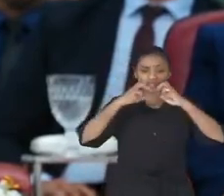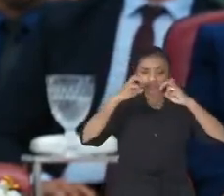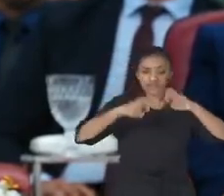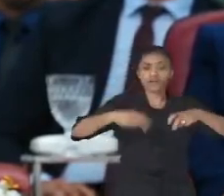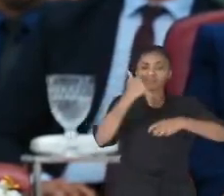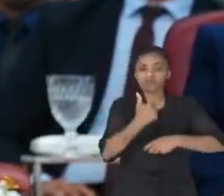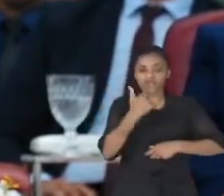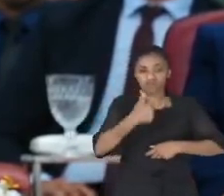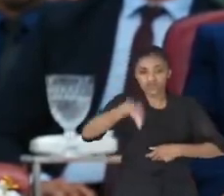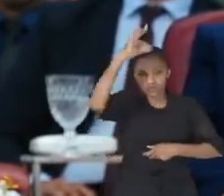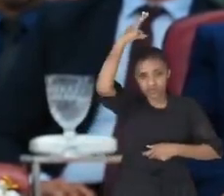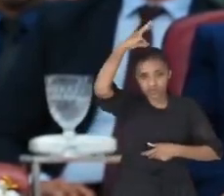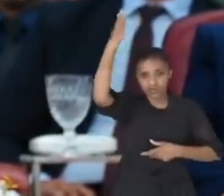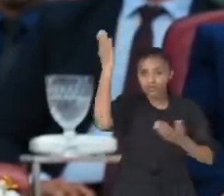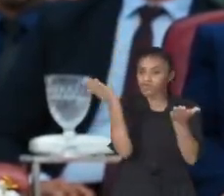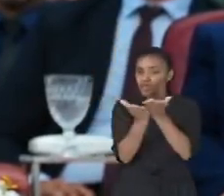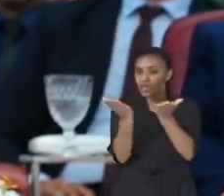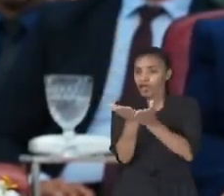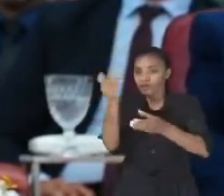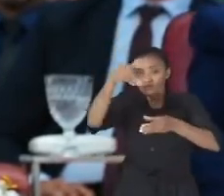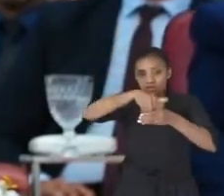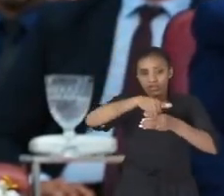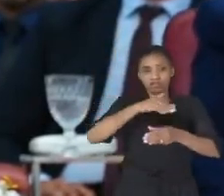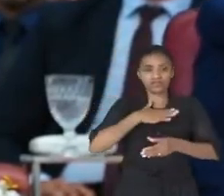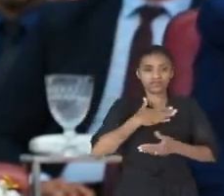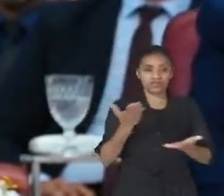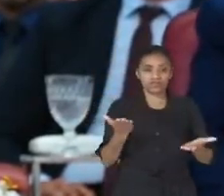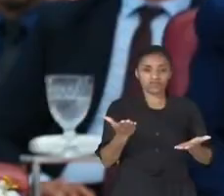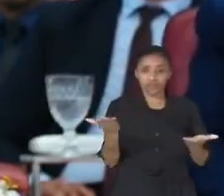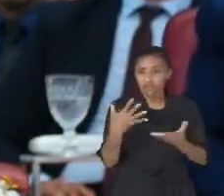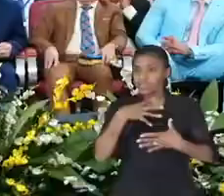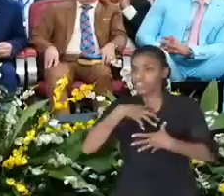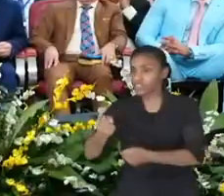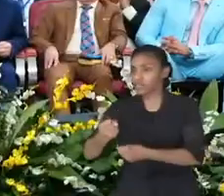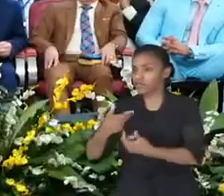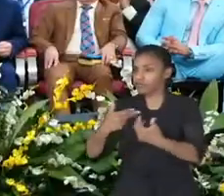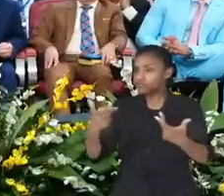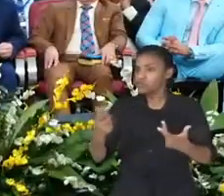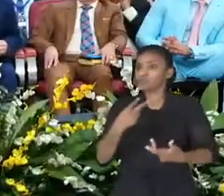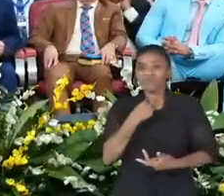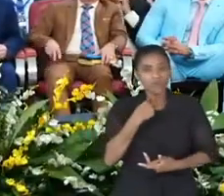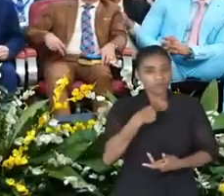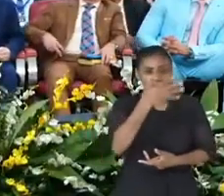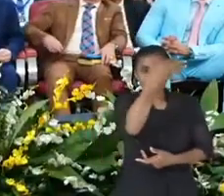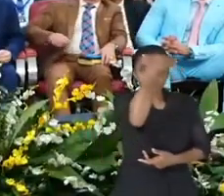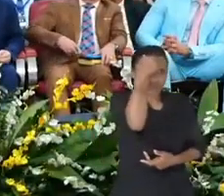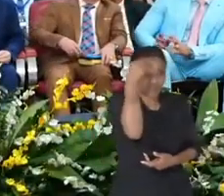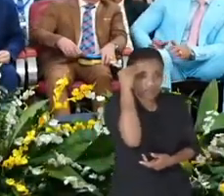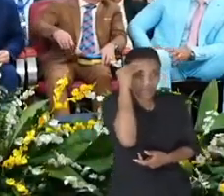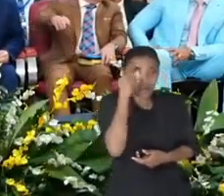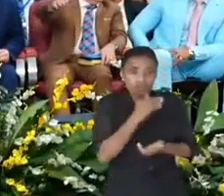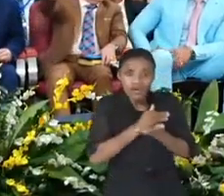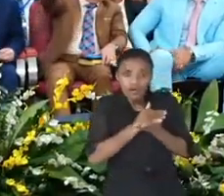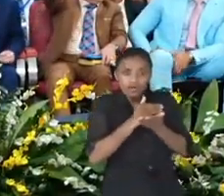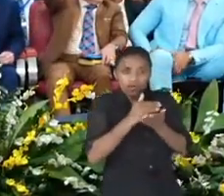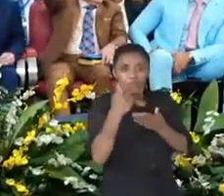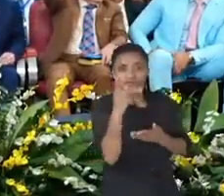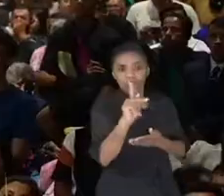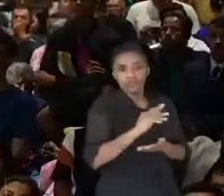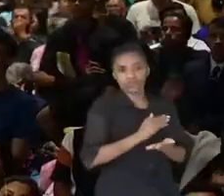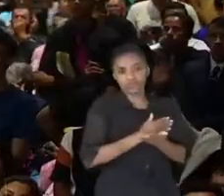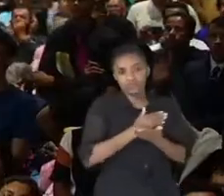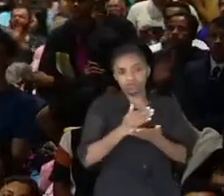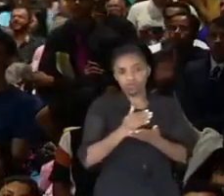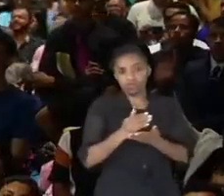vota em mim é os crentes. Você quer tomar de mim aquilo de onde eu vim? Não pode se esquecer a sua origem. Não